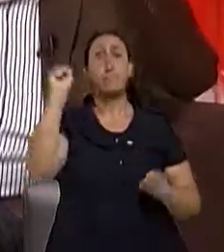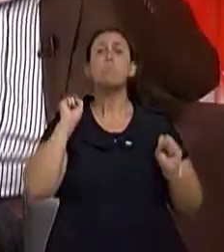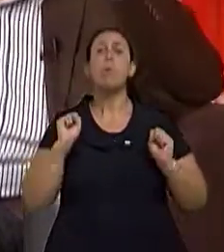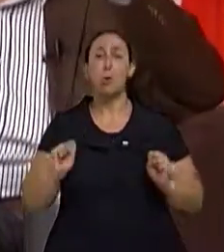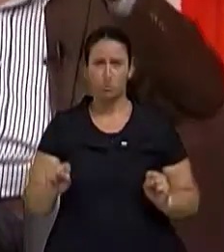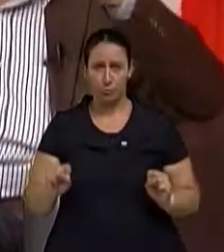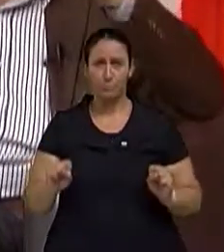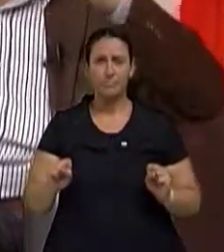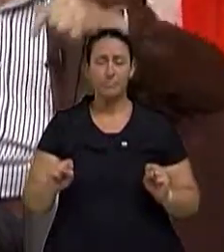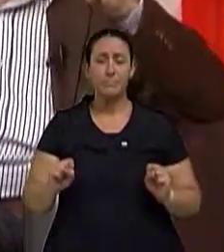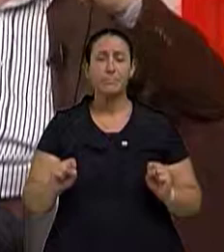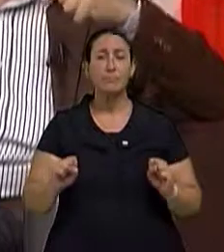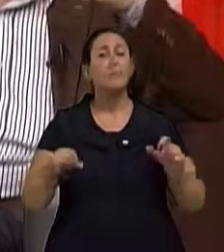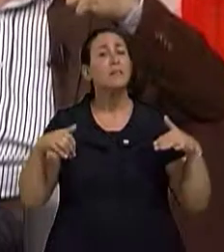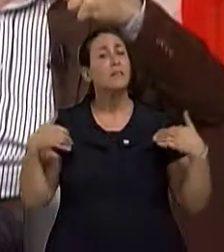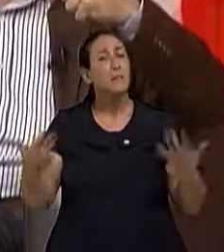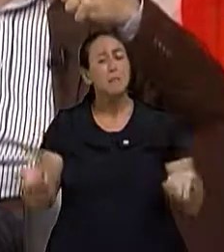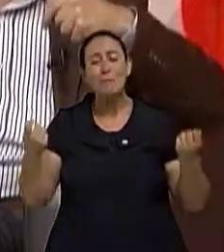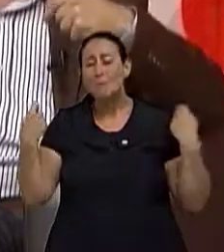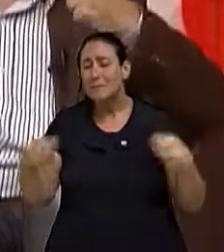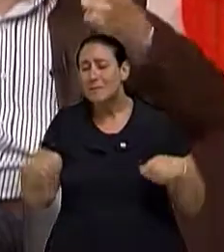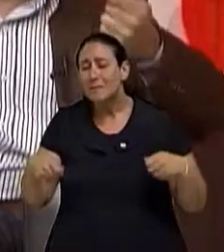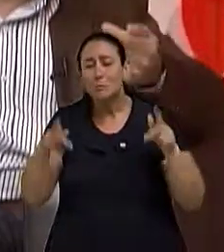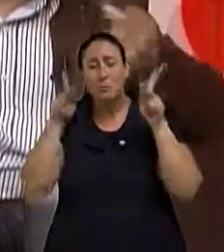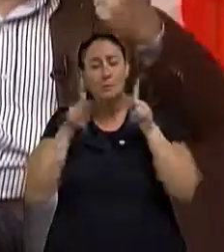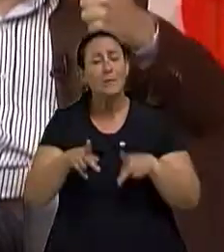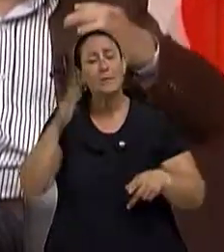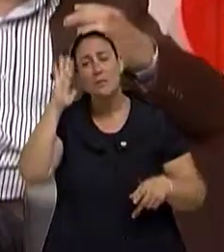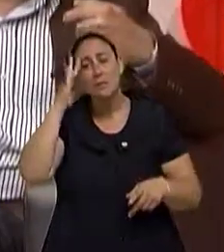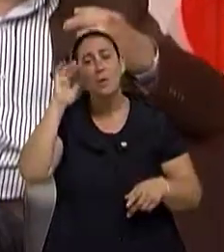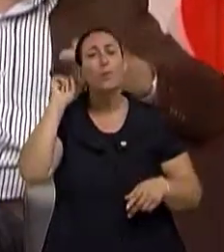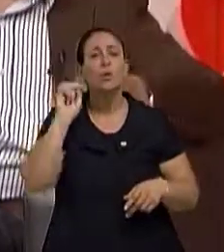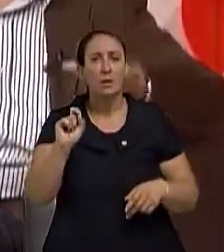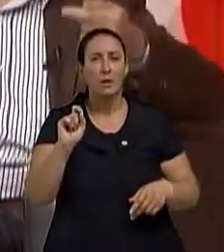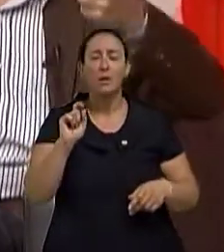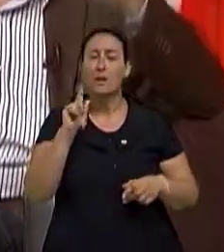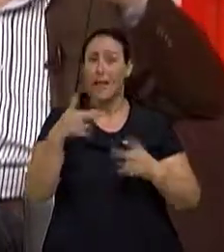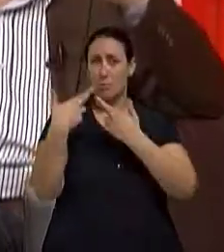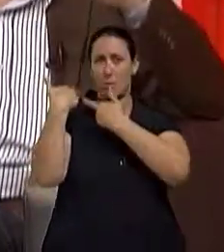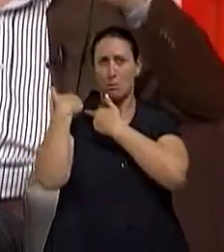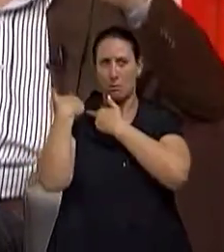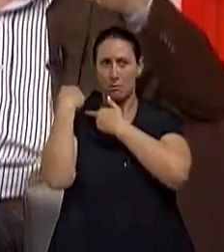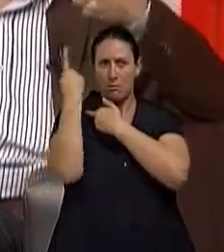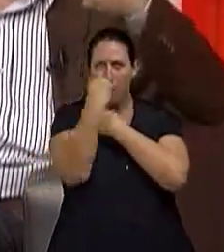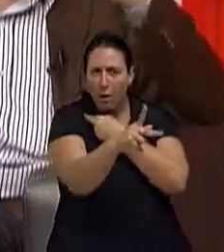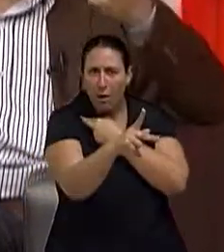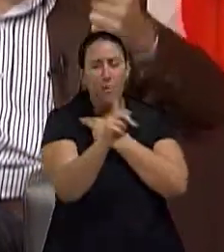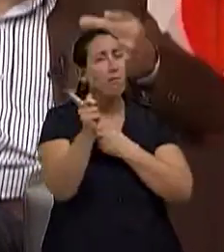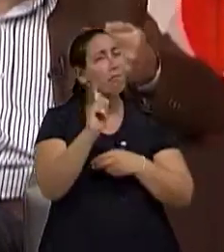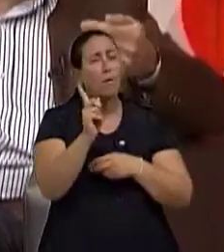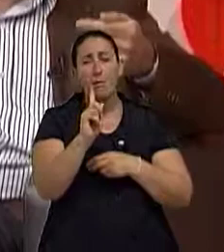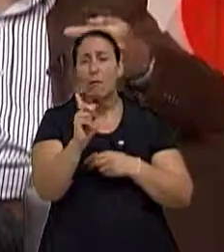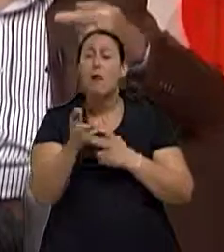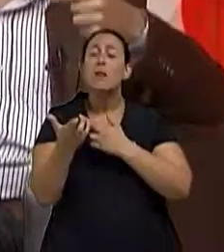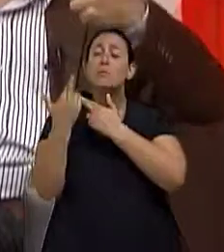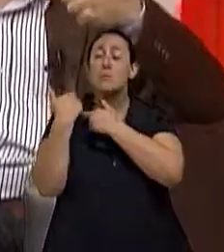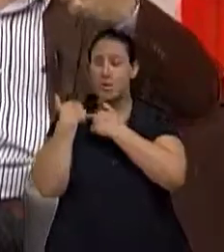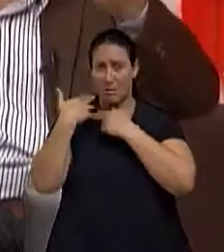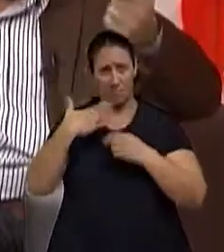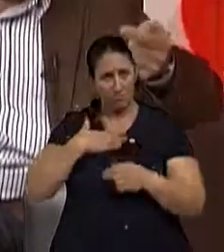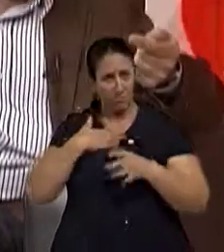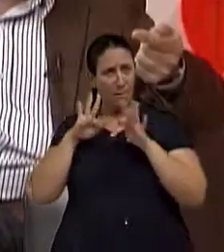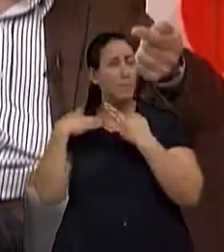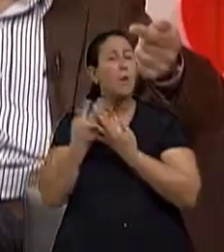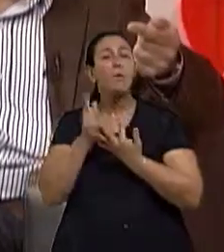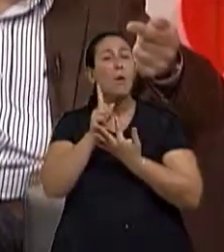Então, cabe às pessoas entenderem que não é responsabilidade delas. Elas têm que, digamos assim, só estar atentas para